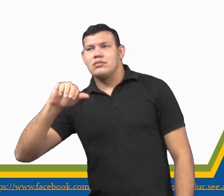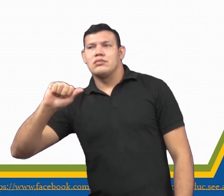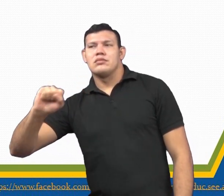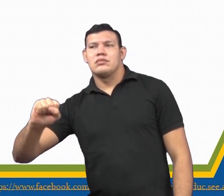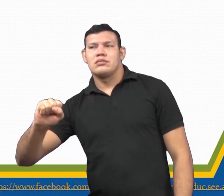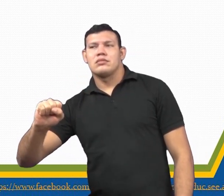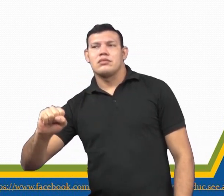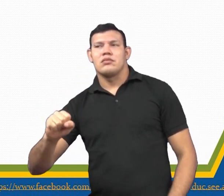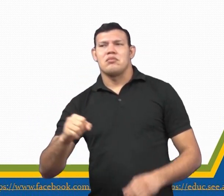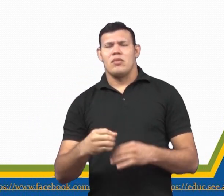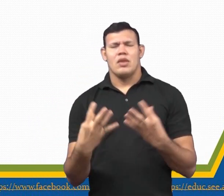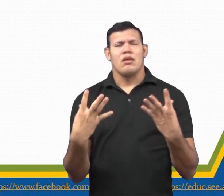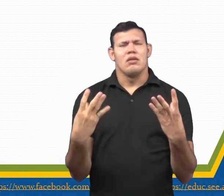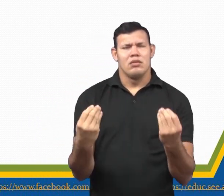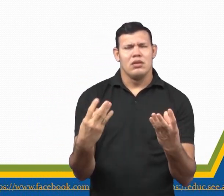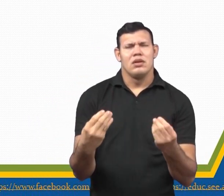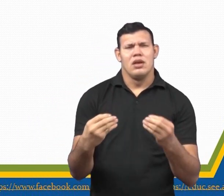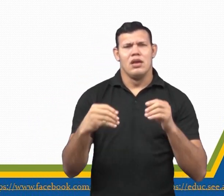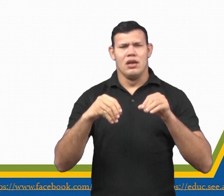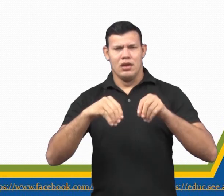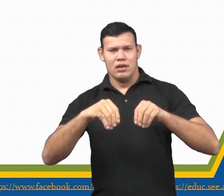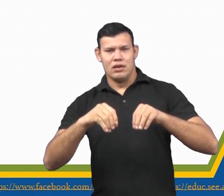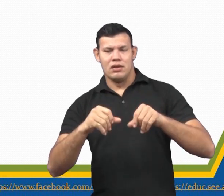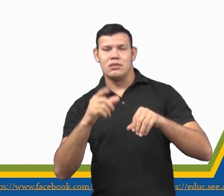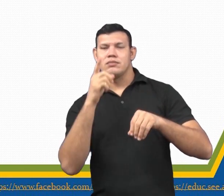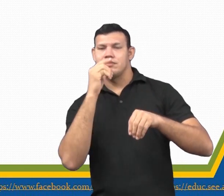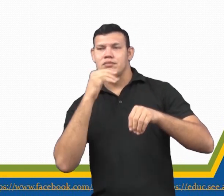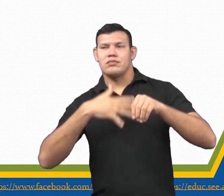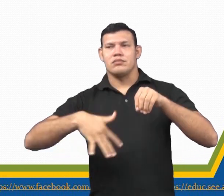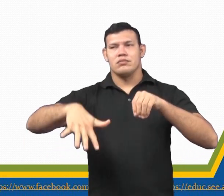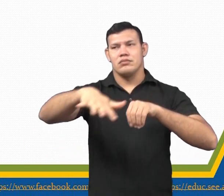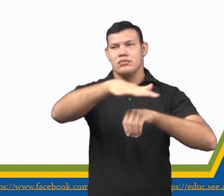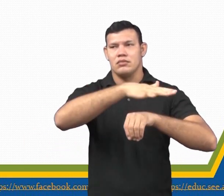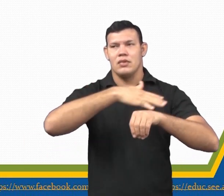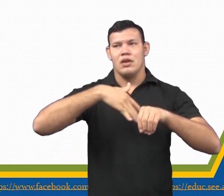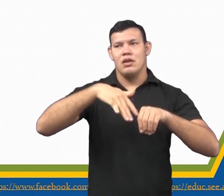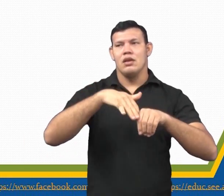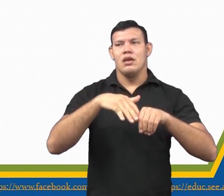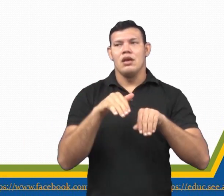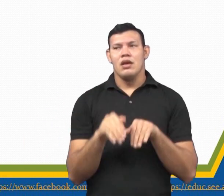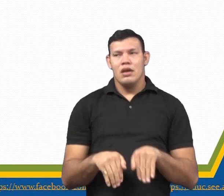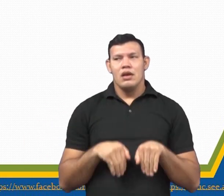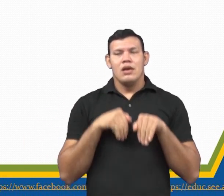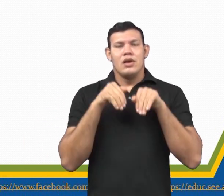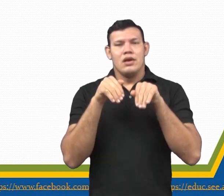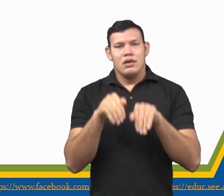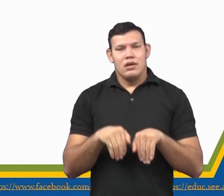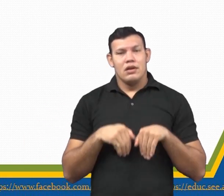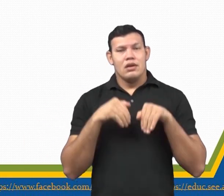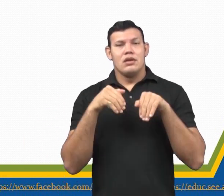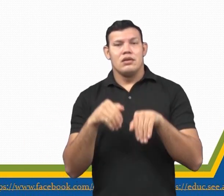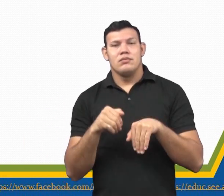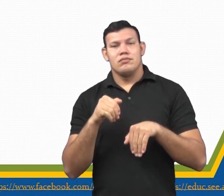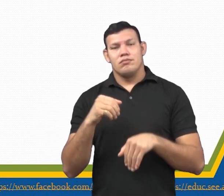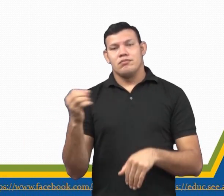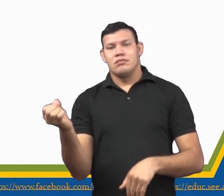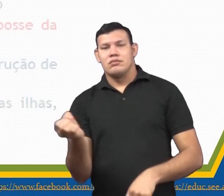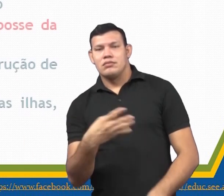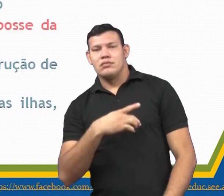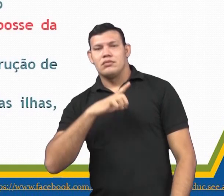ilhas da Oceania. A Nova Guiné se divide em Papua Nova Guiné e Irian